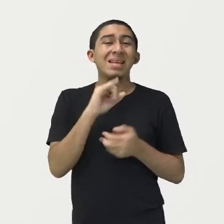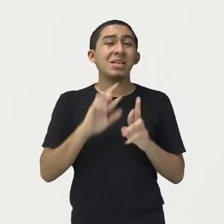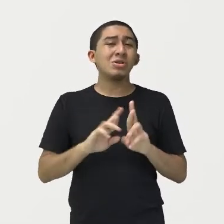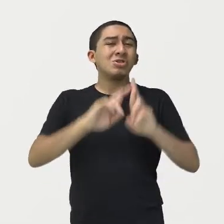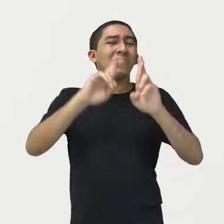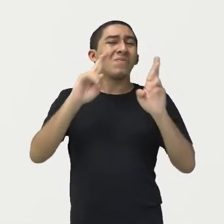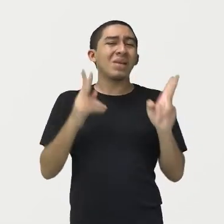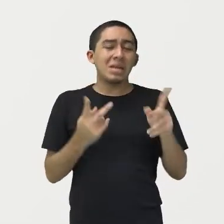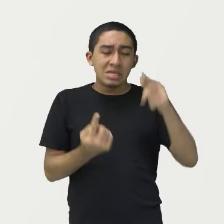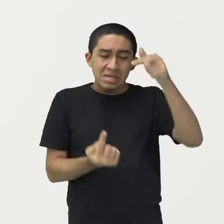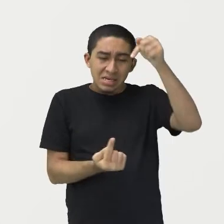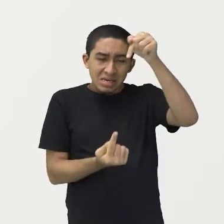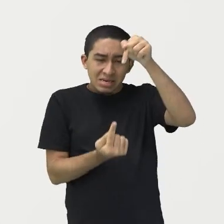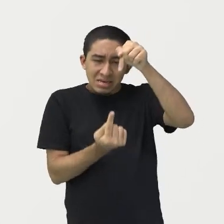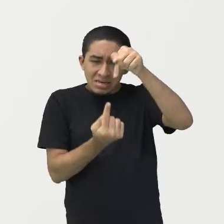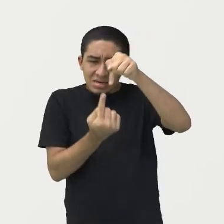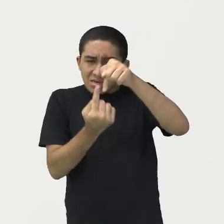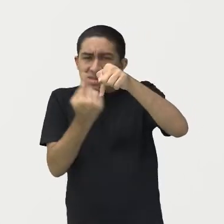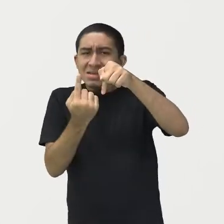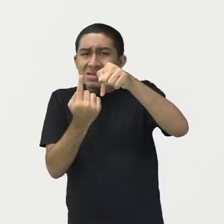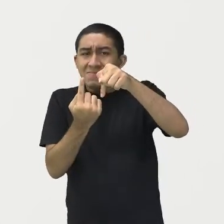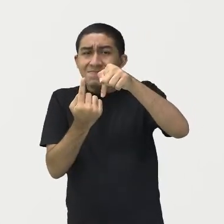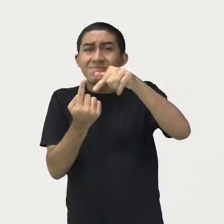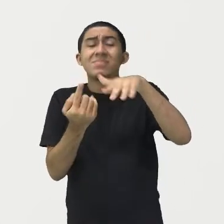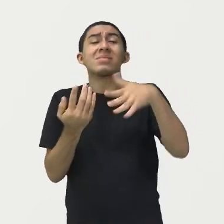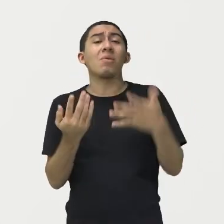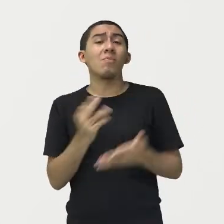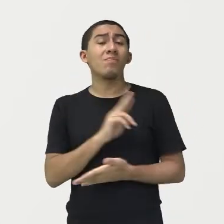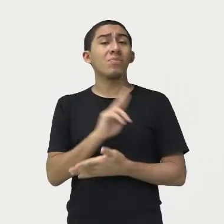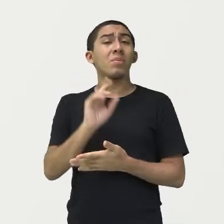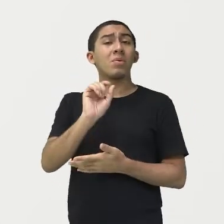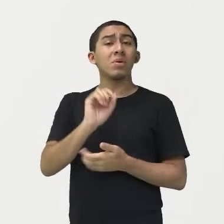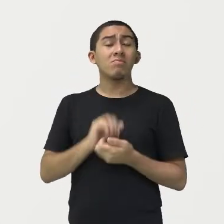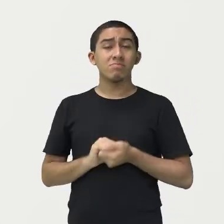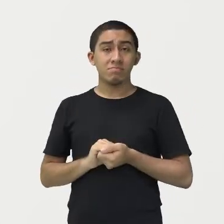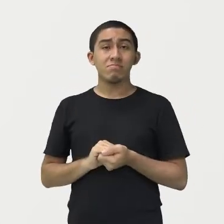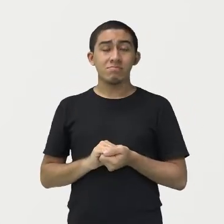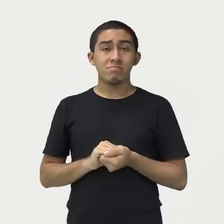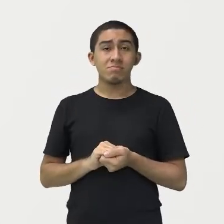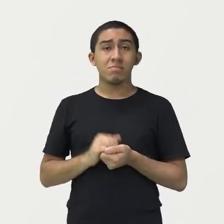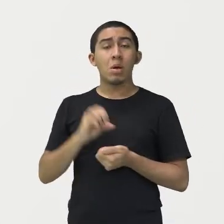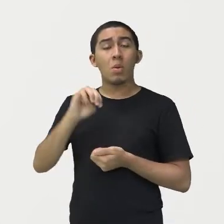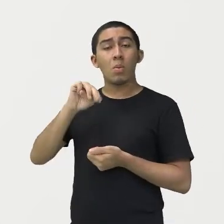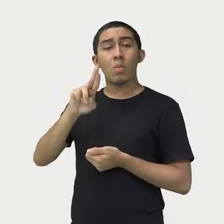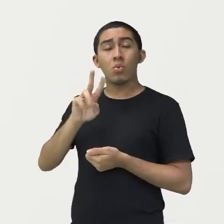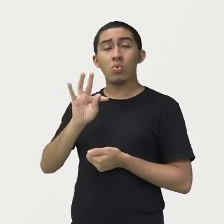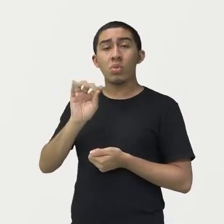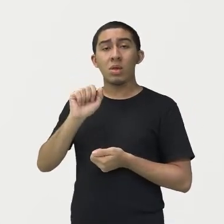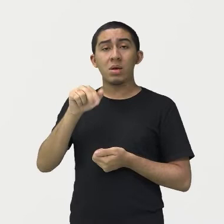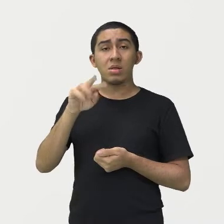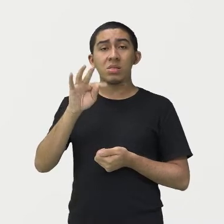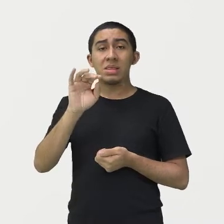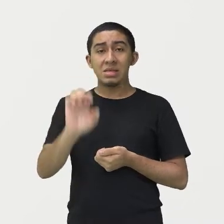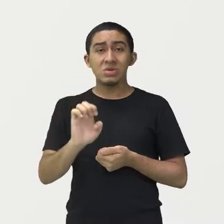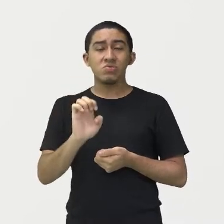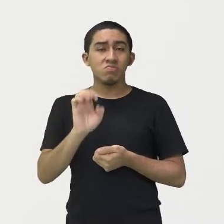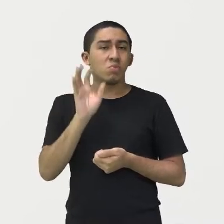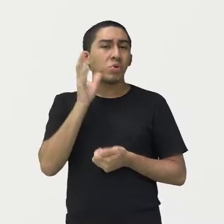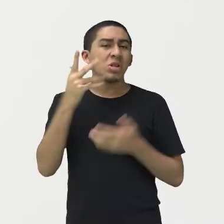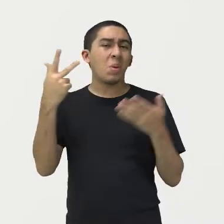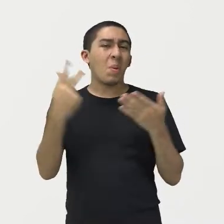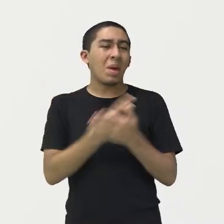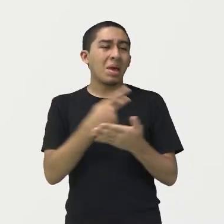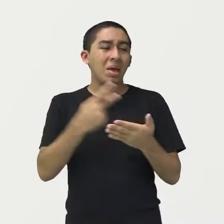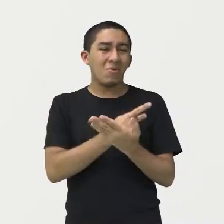esse encaixe, é o que a gente chama de cópia mutante. Houve um erro na hora de fazer